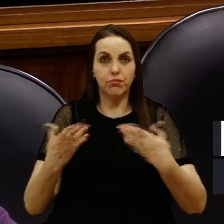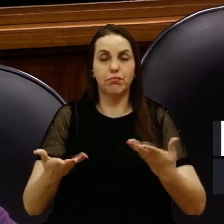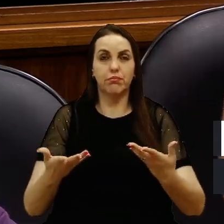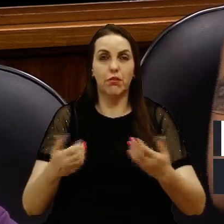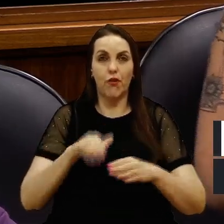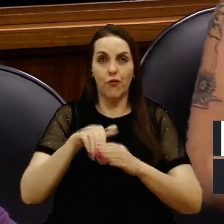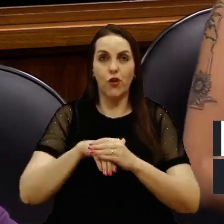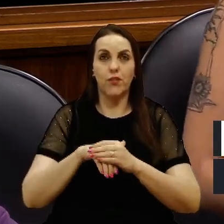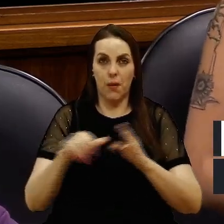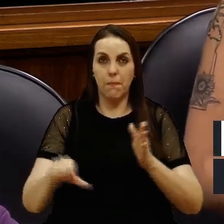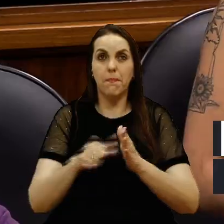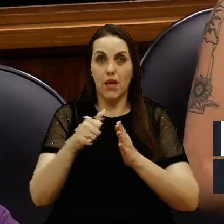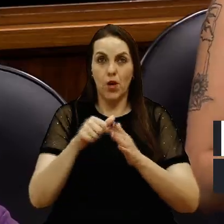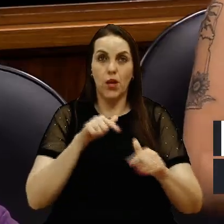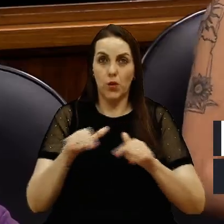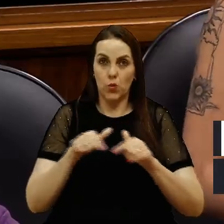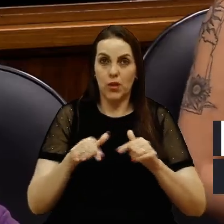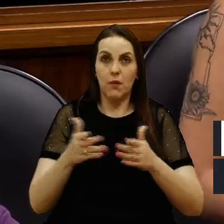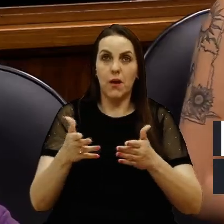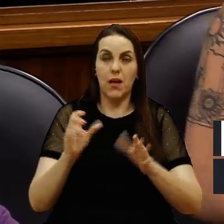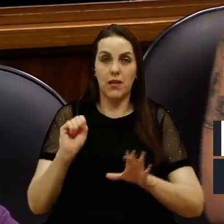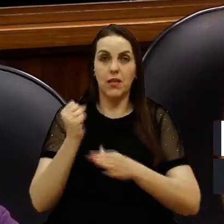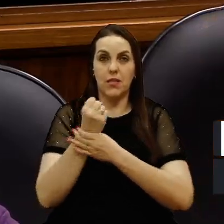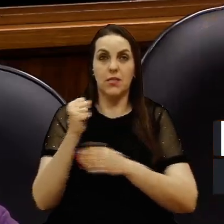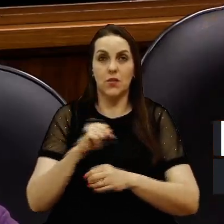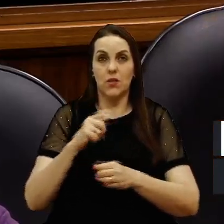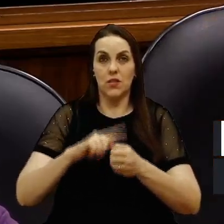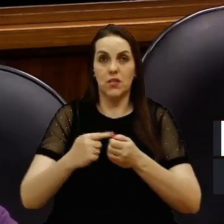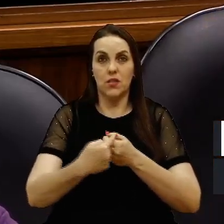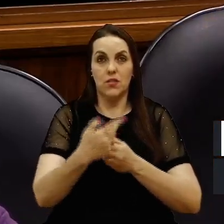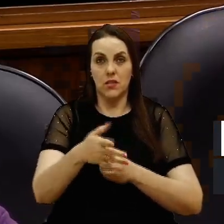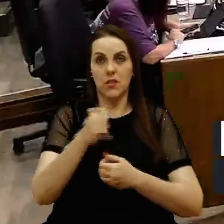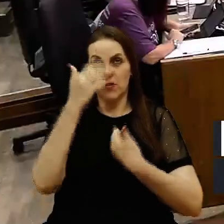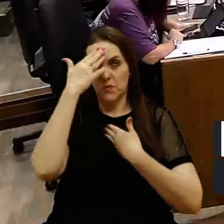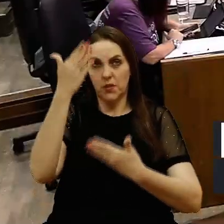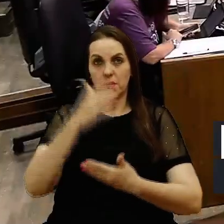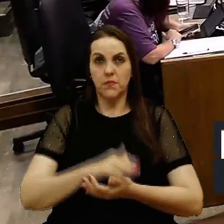efetivamente coisas que melhorem o trabalho e a segurança na nossa cidade. Muito obrigada.